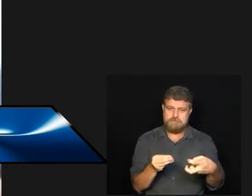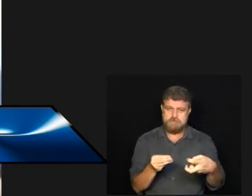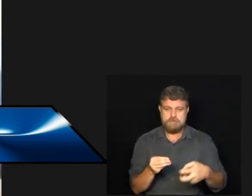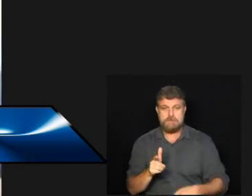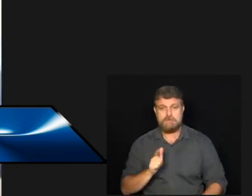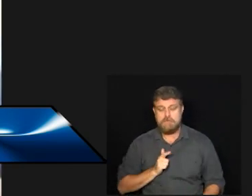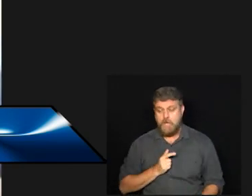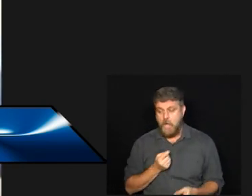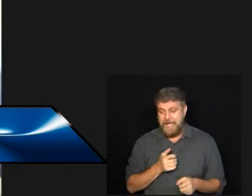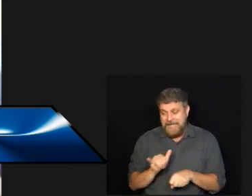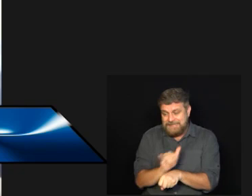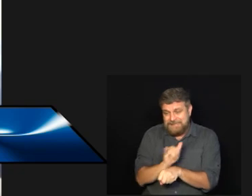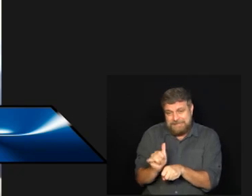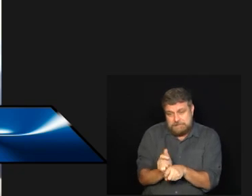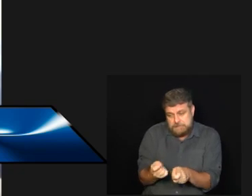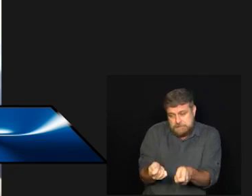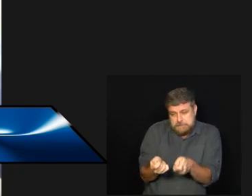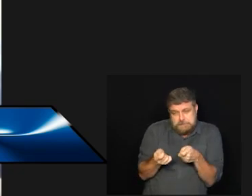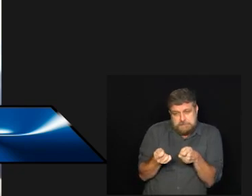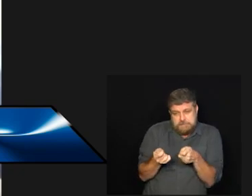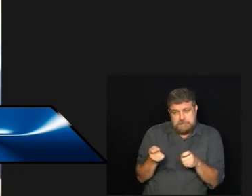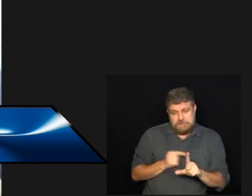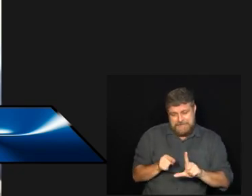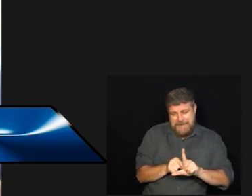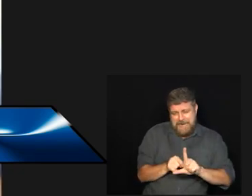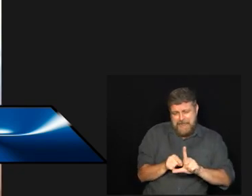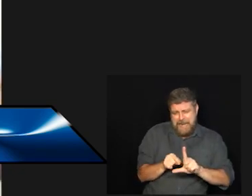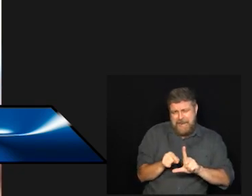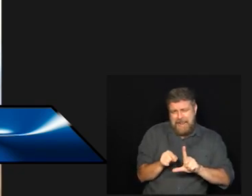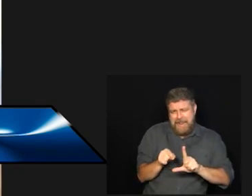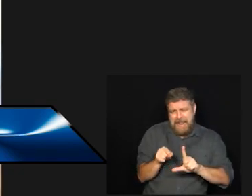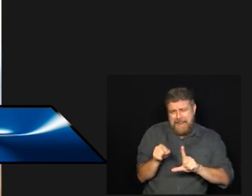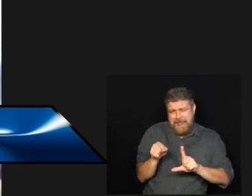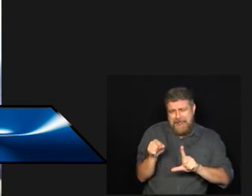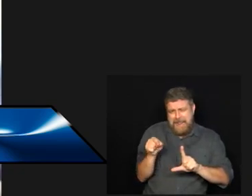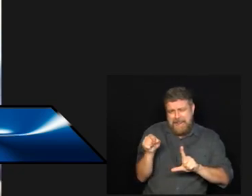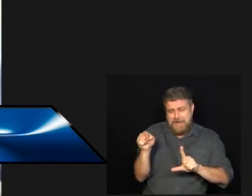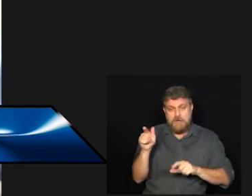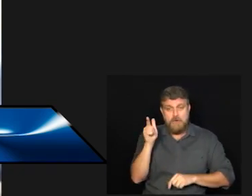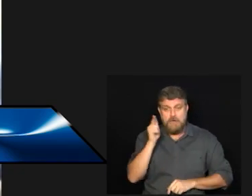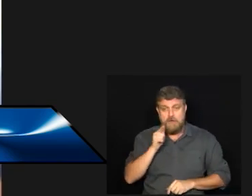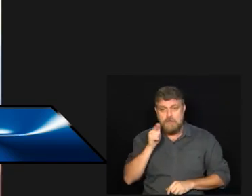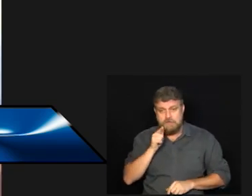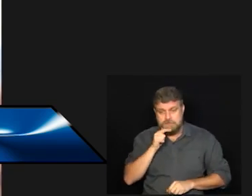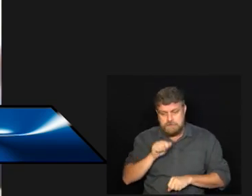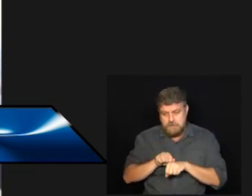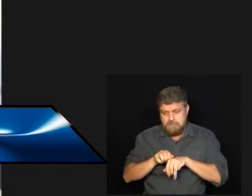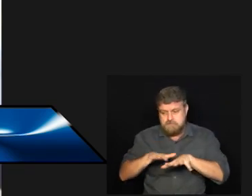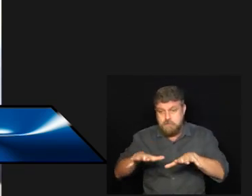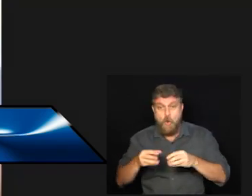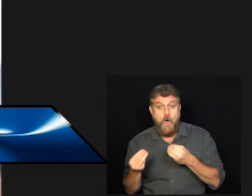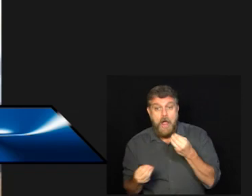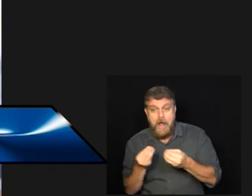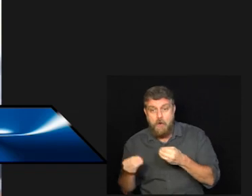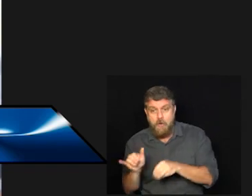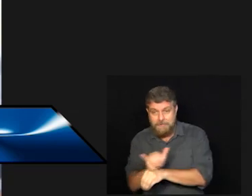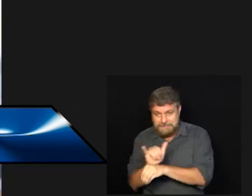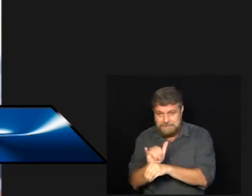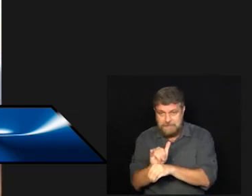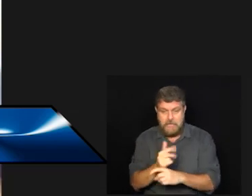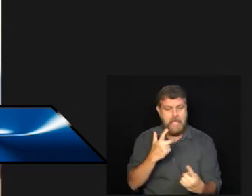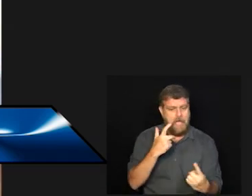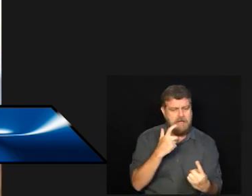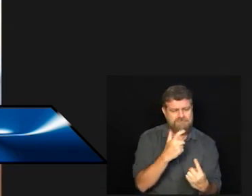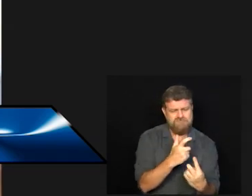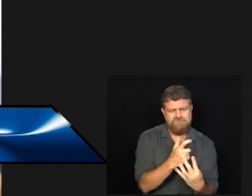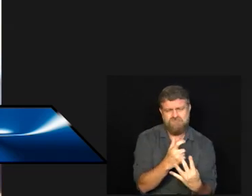conter esse indicador negativo, conter esse avanço da Covid, é a vacinação em massa. E o